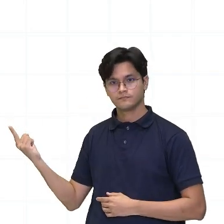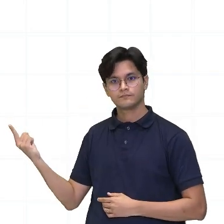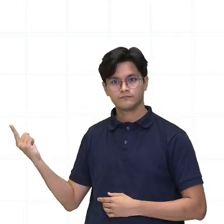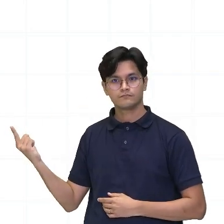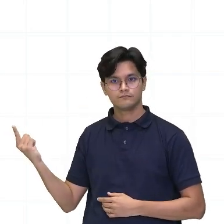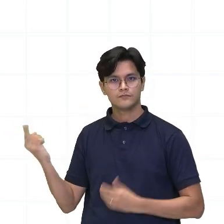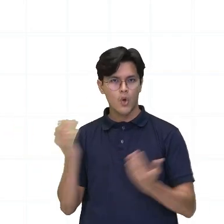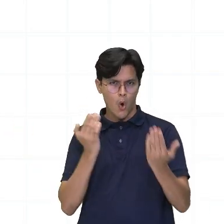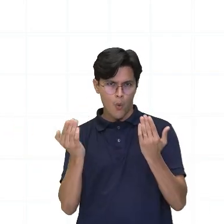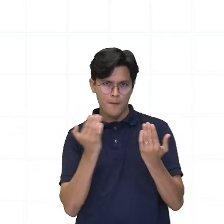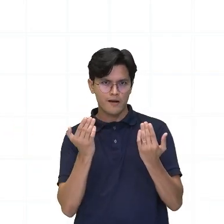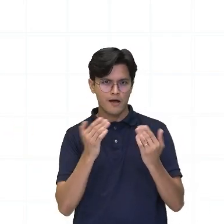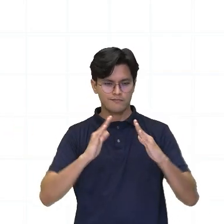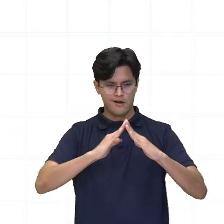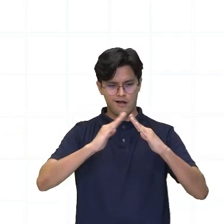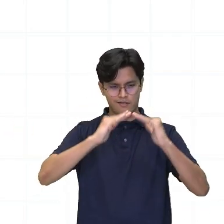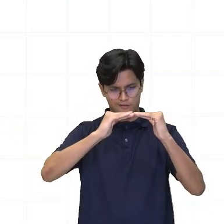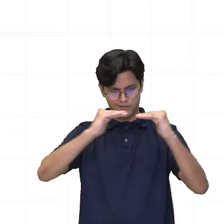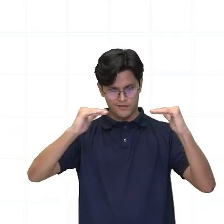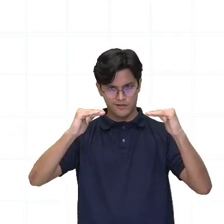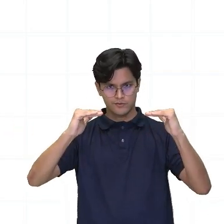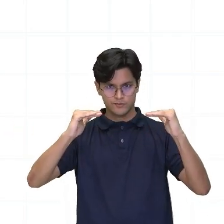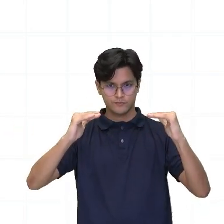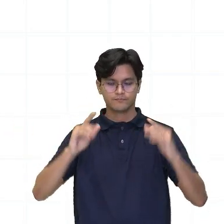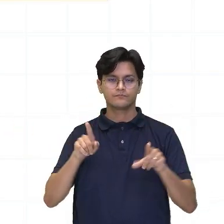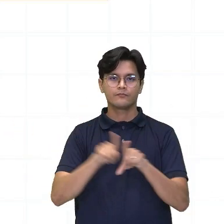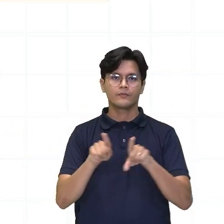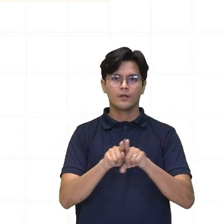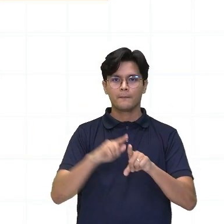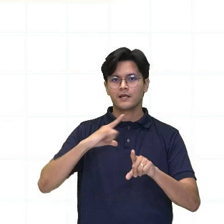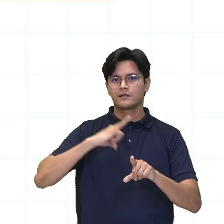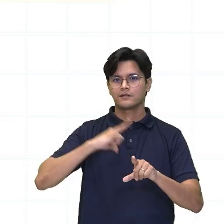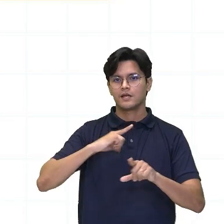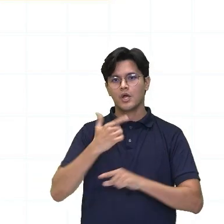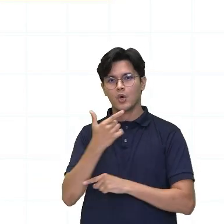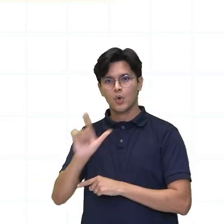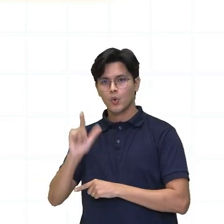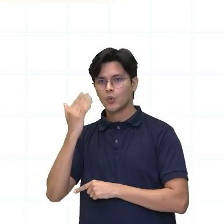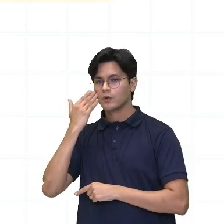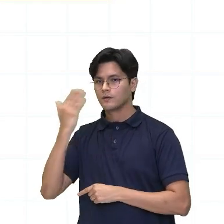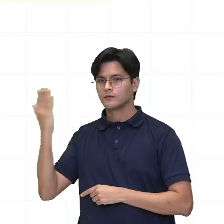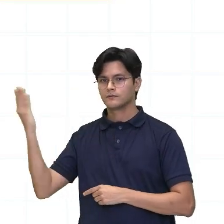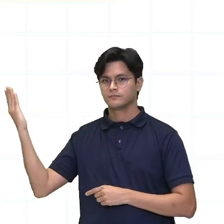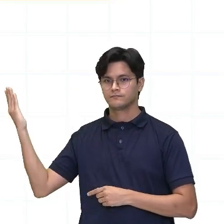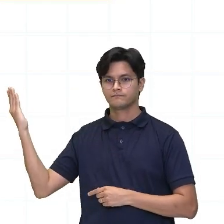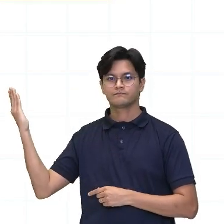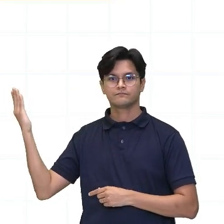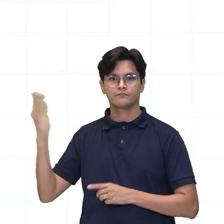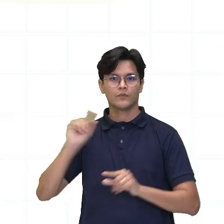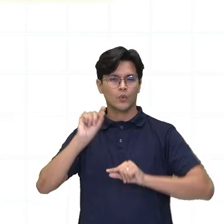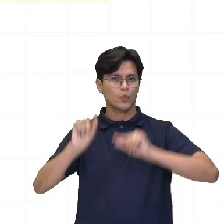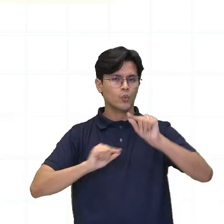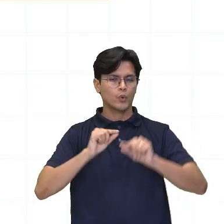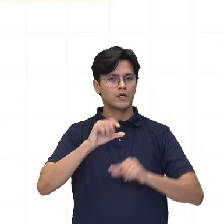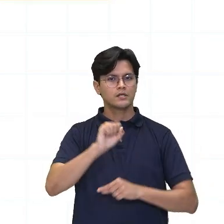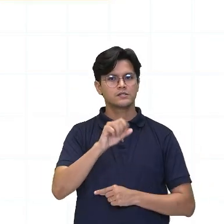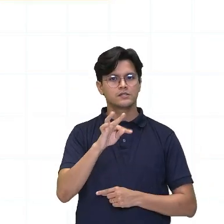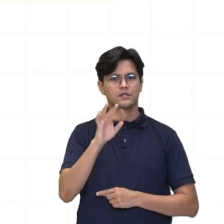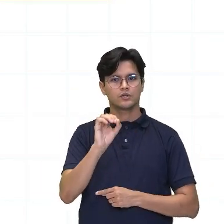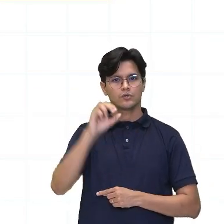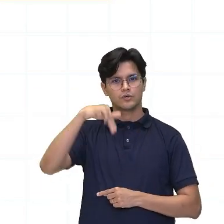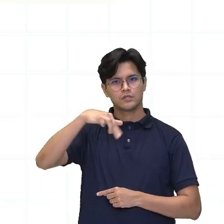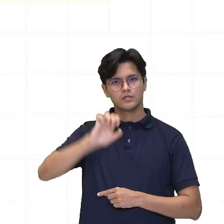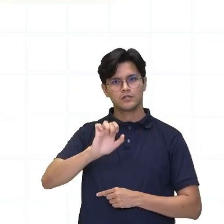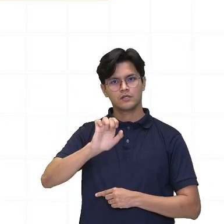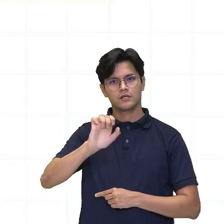teto, certo? E nós temos também outro, tá? Que é Stonehenge, né? Eu acho que é mais ou menos assim